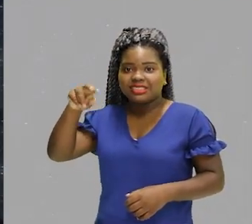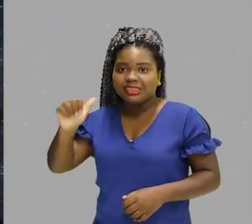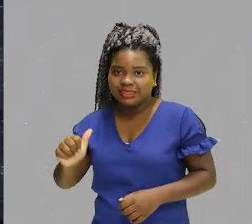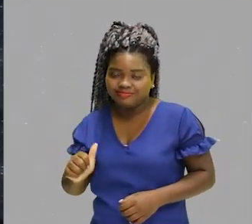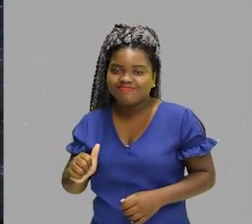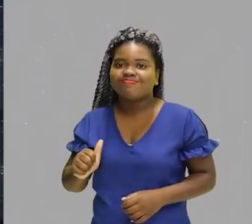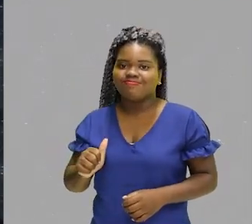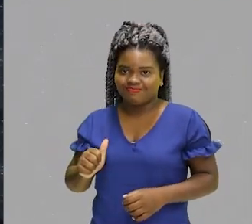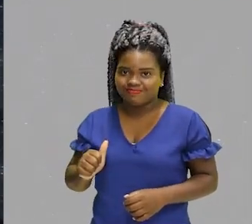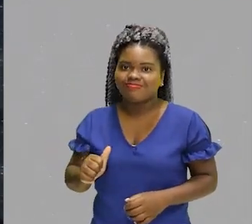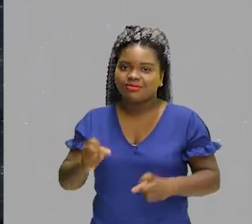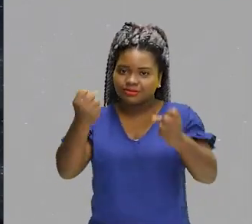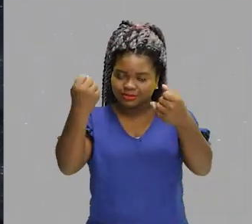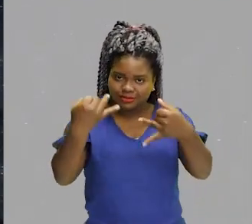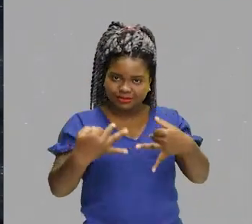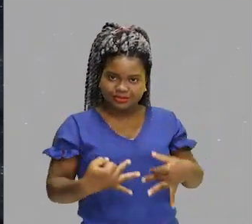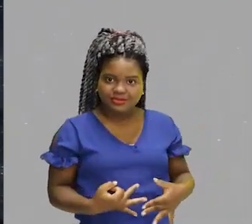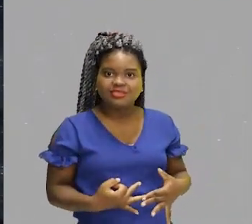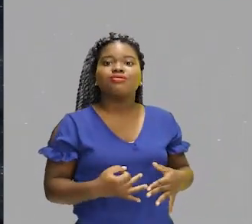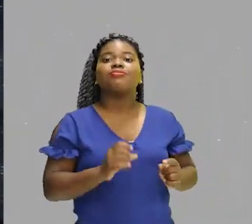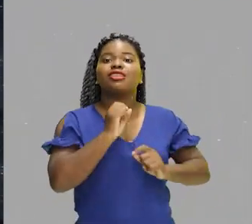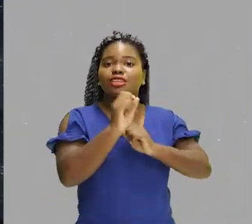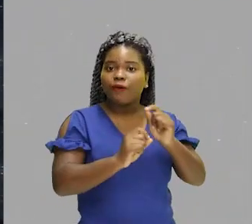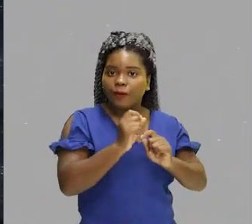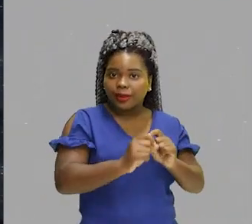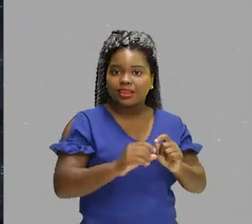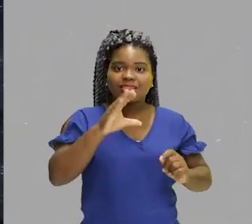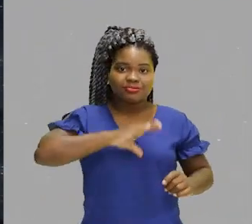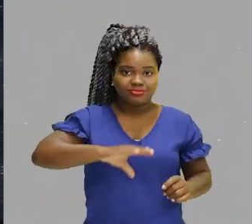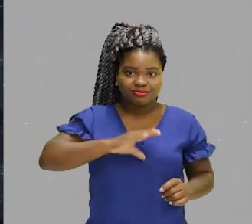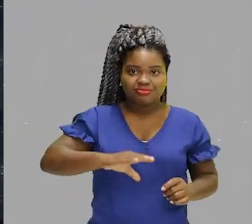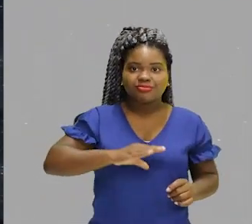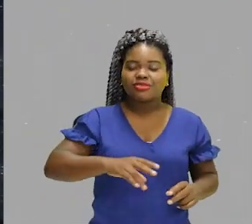portuguesa de locuções verbais.